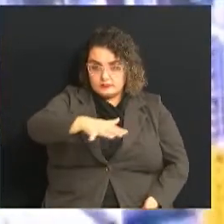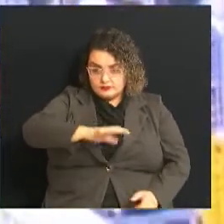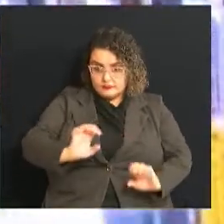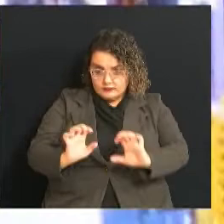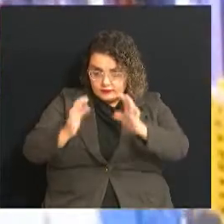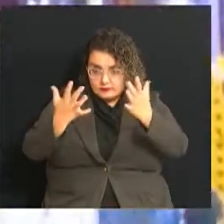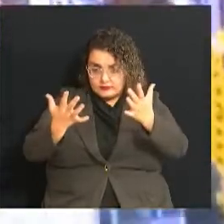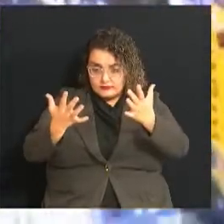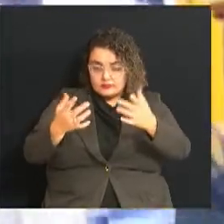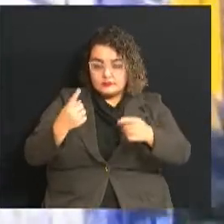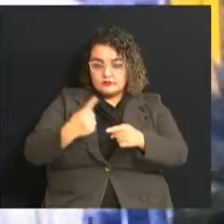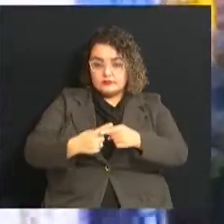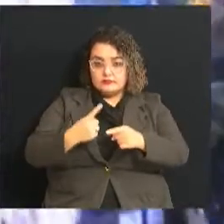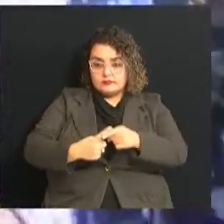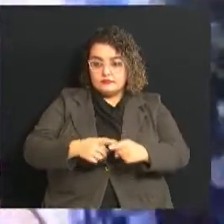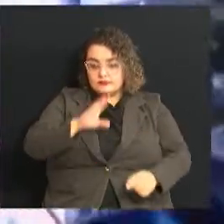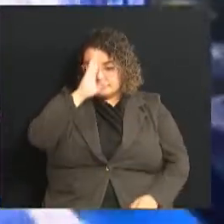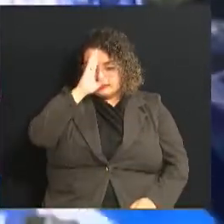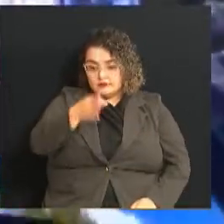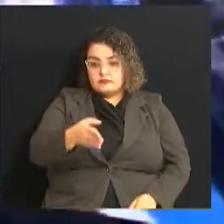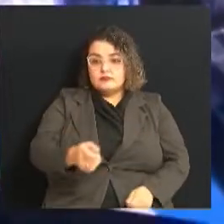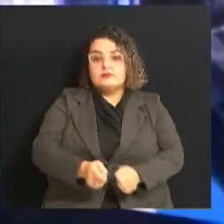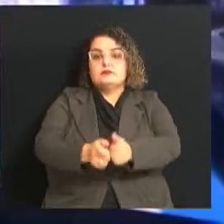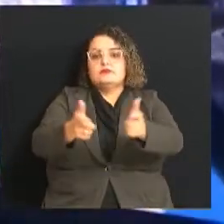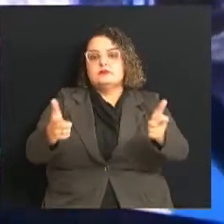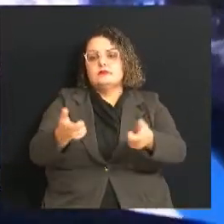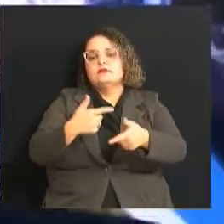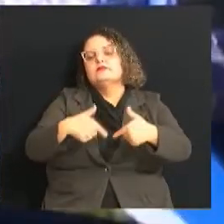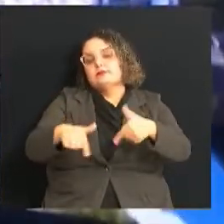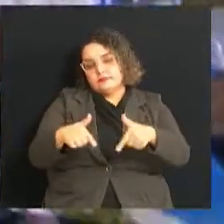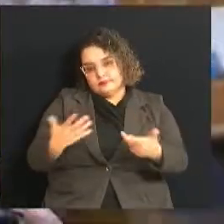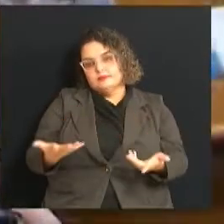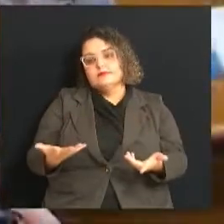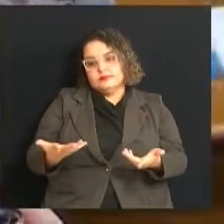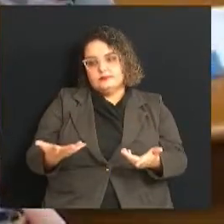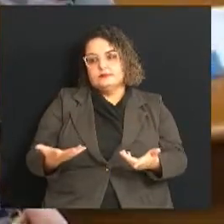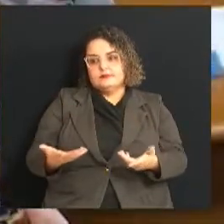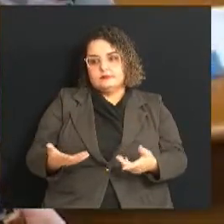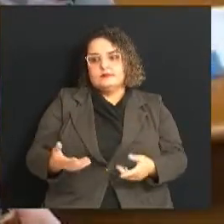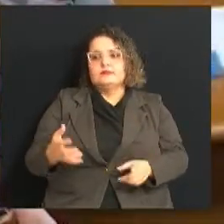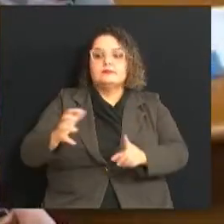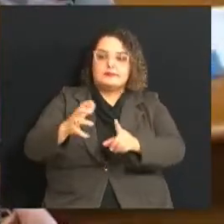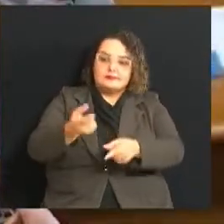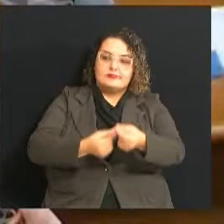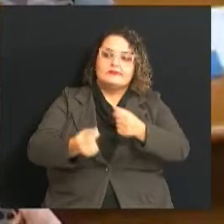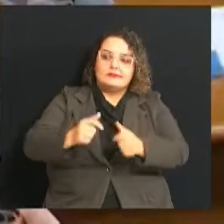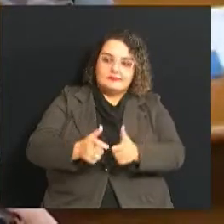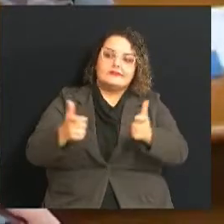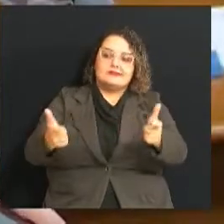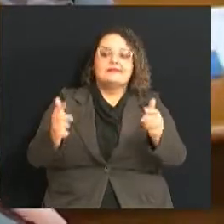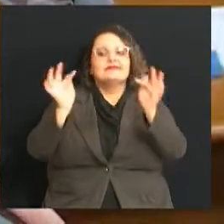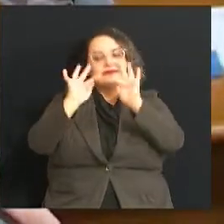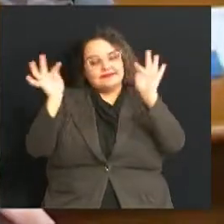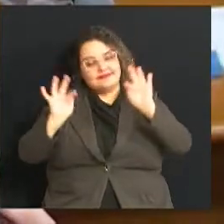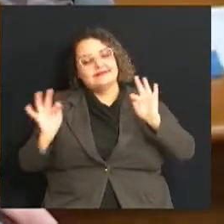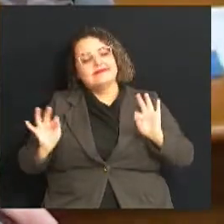de eventos ele gera muita empregabilidade. Então os impactos econômicos são enormes e a gente está muito feliz de poder